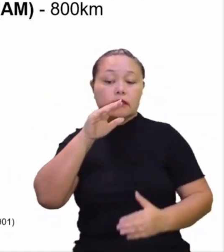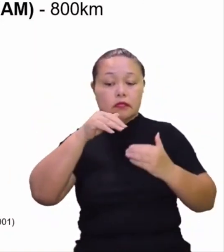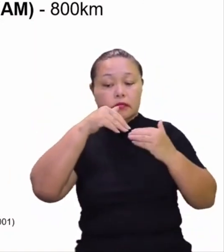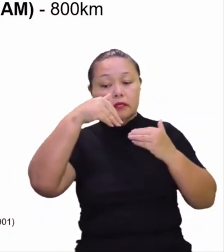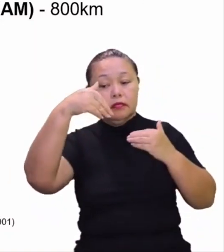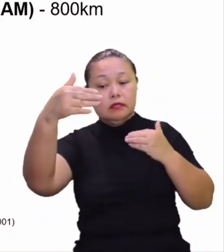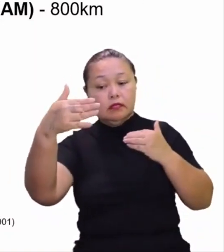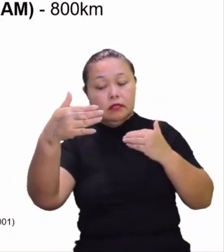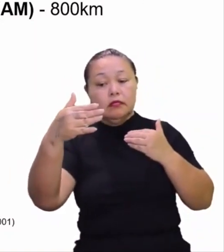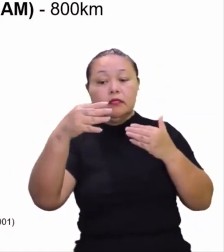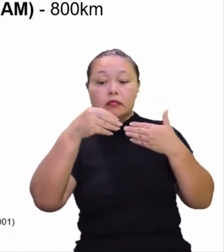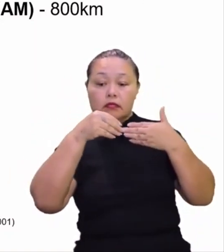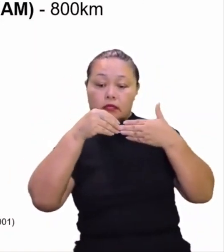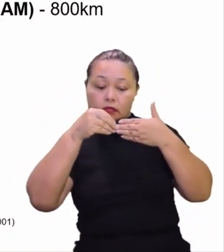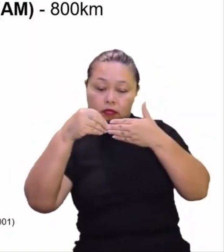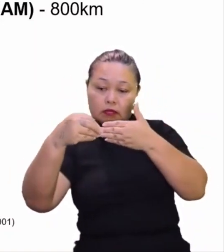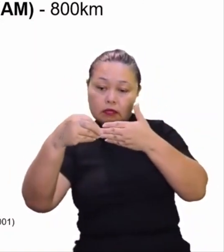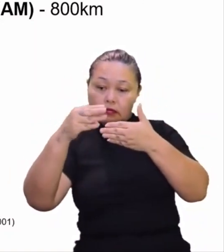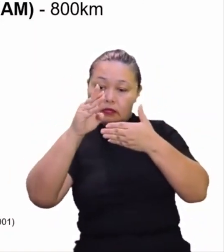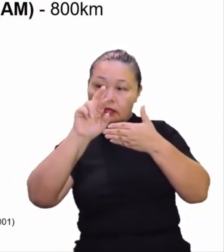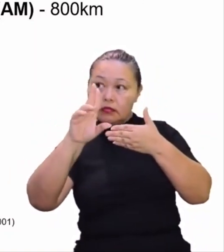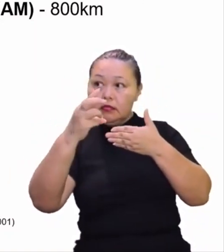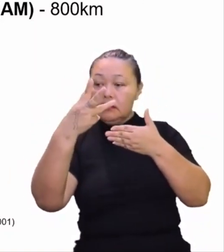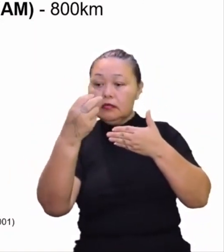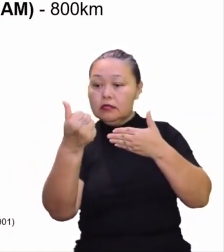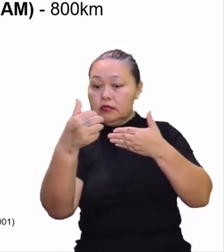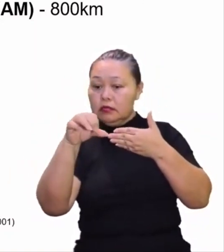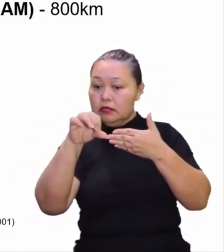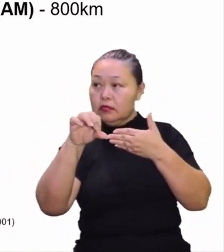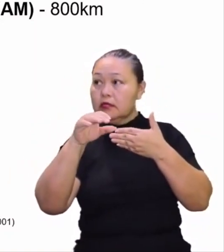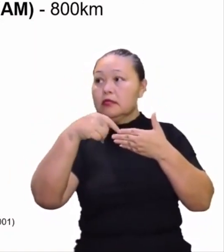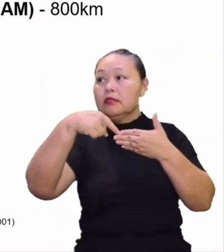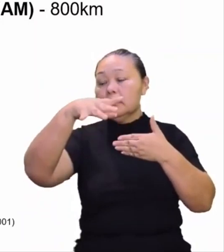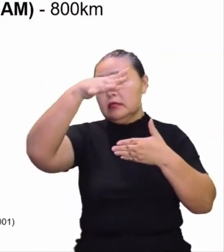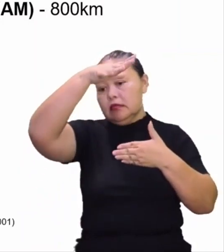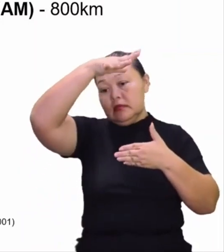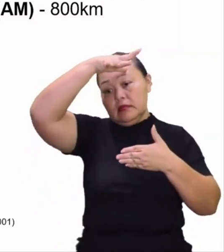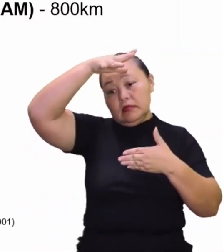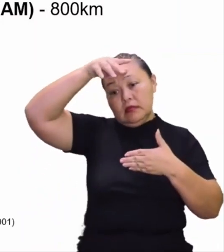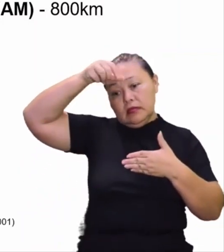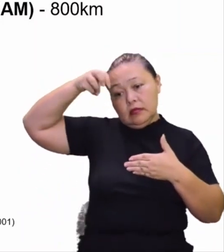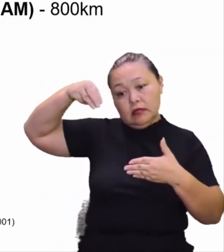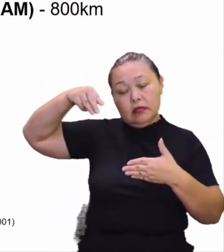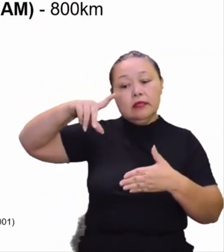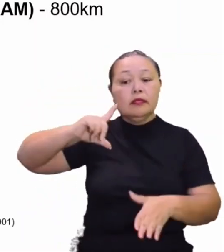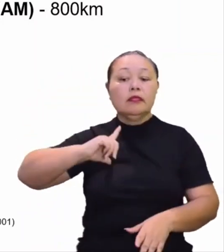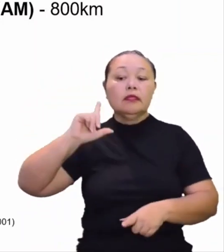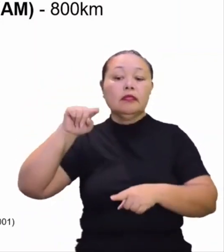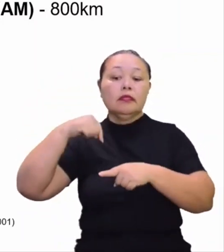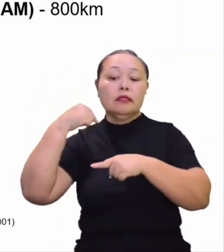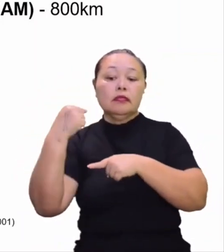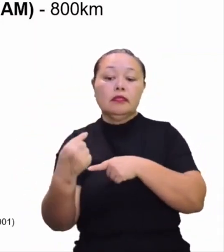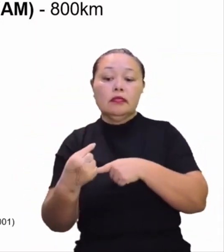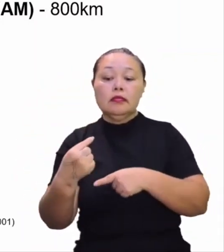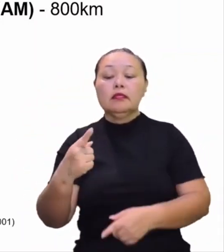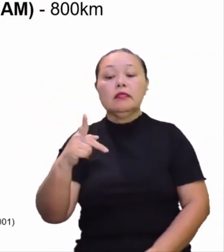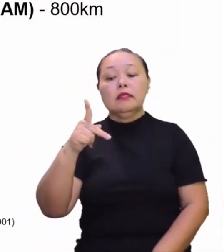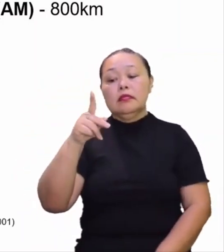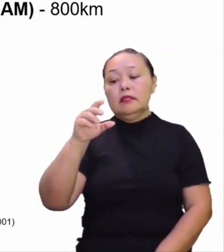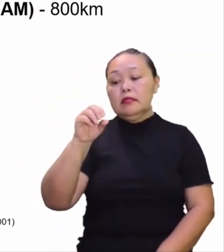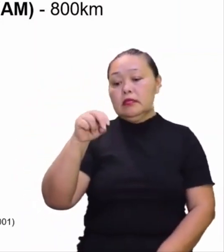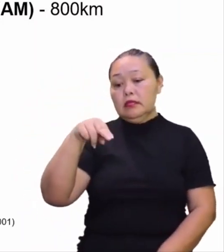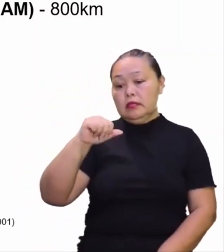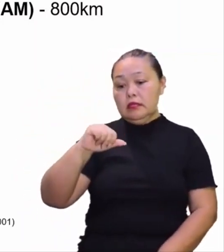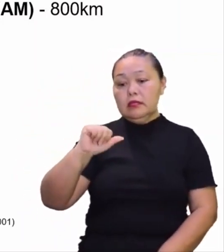lá para Manaus. Exatamente. Ok? A BR-364 continua, vai para a Ponta do Abunã, lá em Extrema,